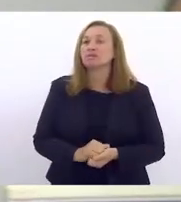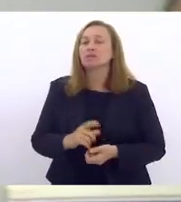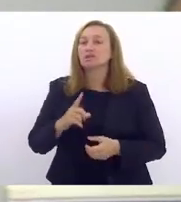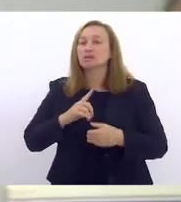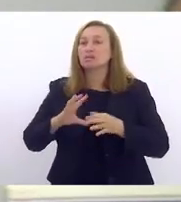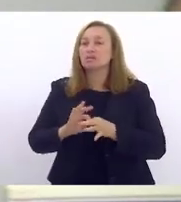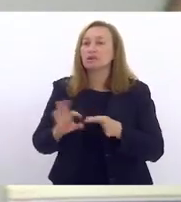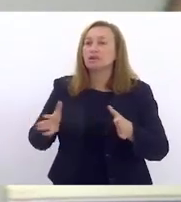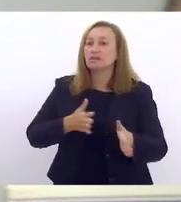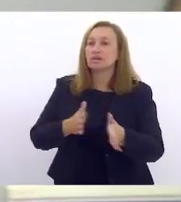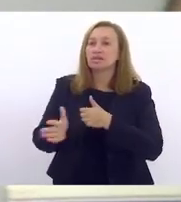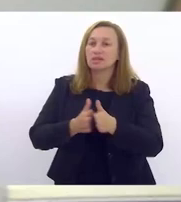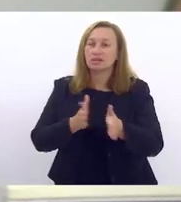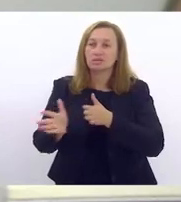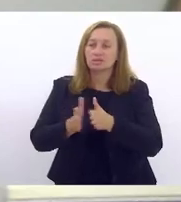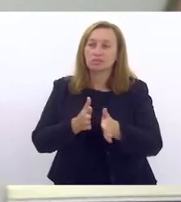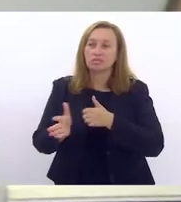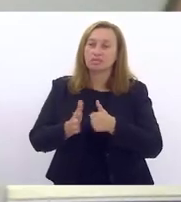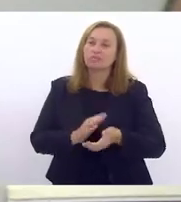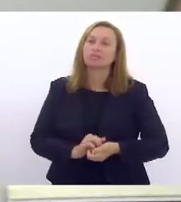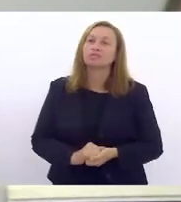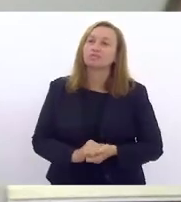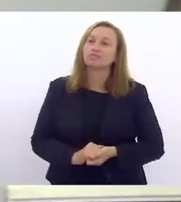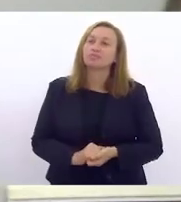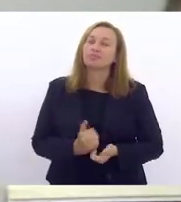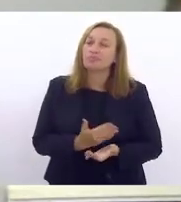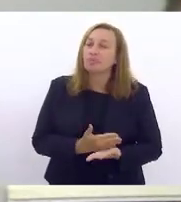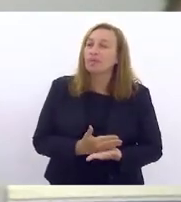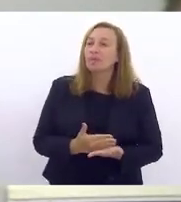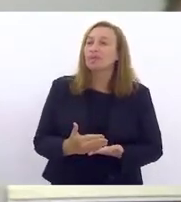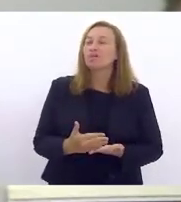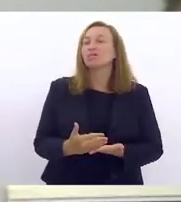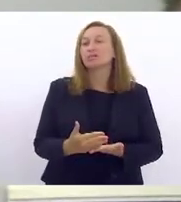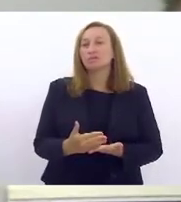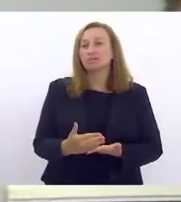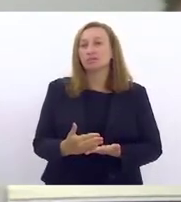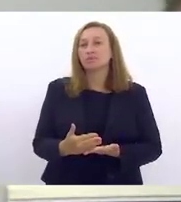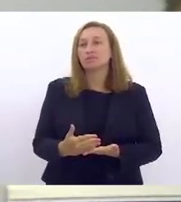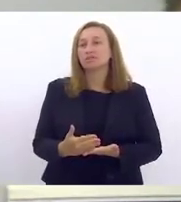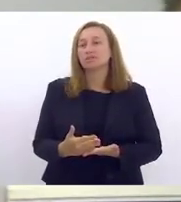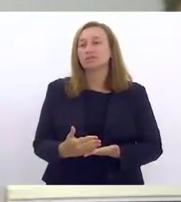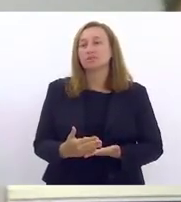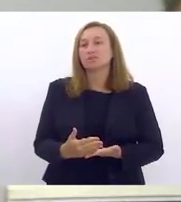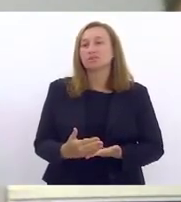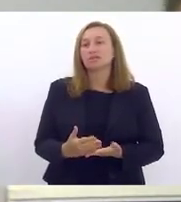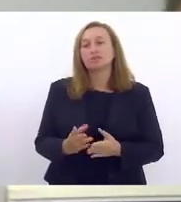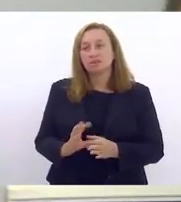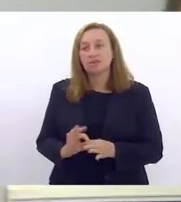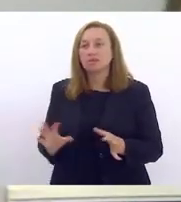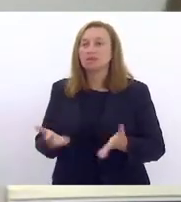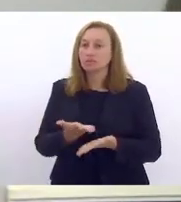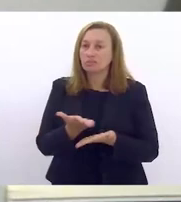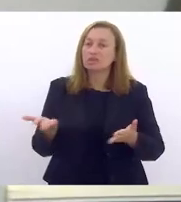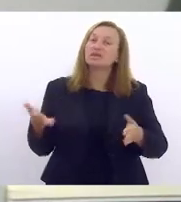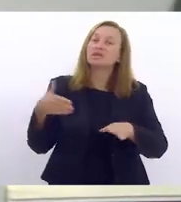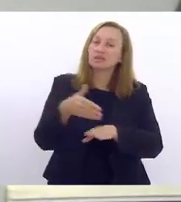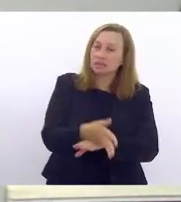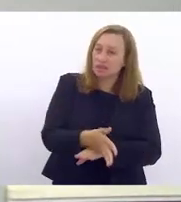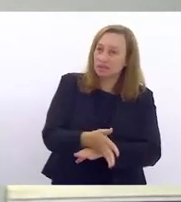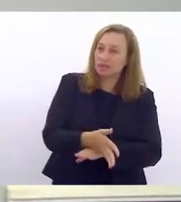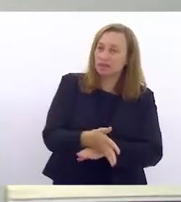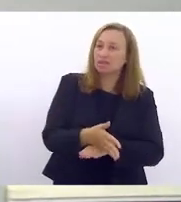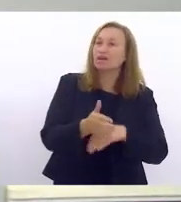livre acesso, né, desde o início, o livre acesso e a permissão de vocês entrarem e